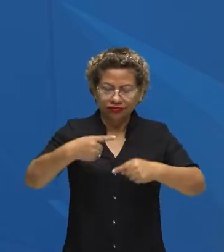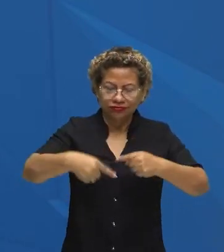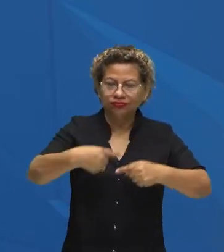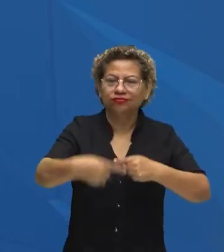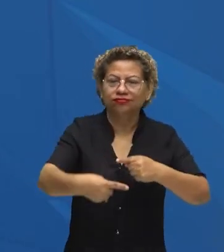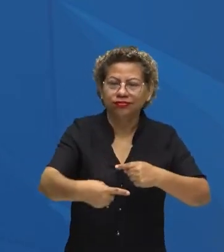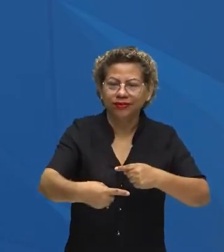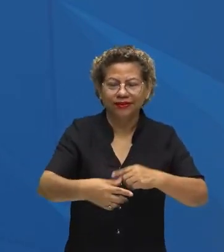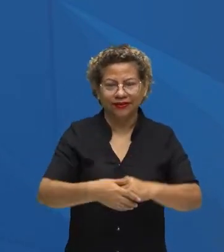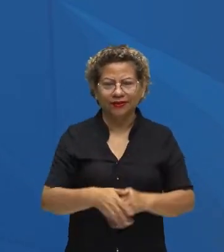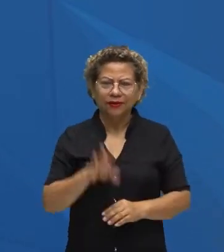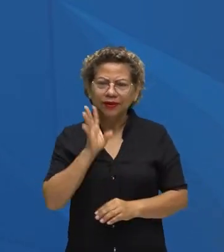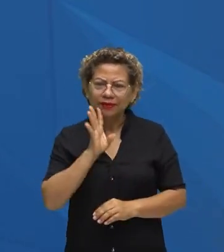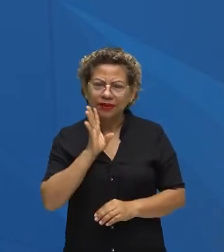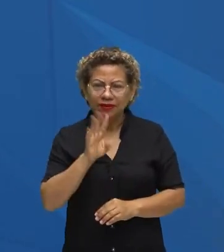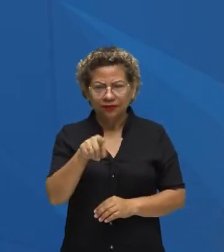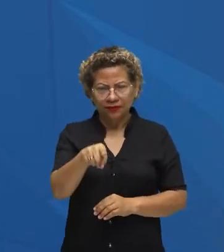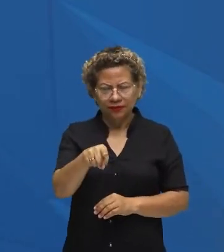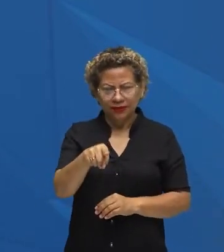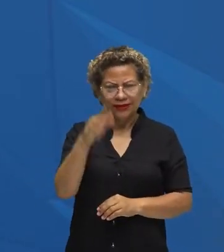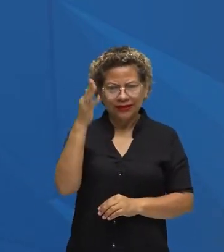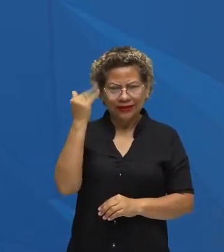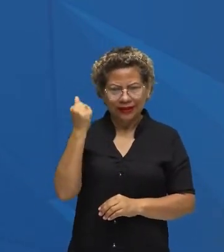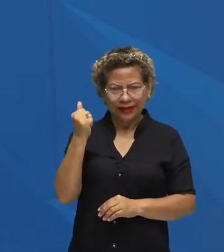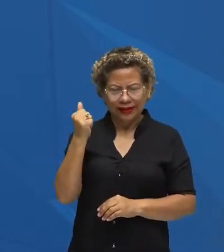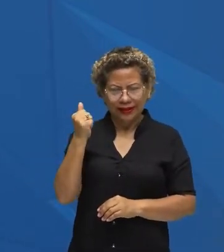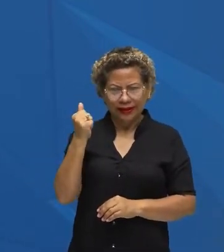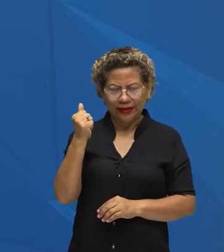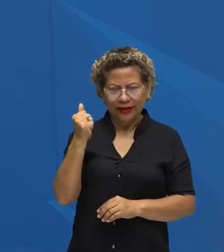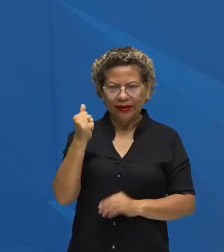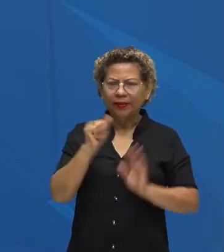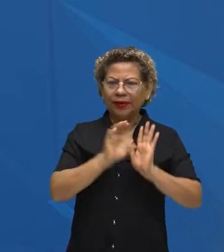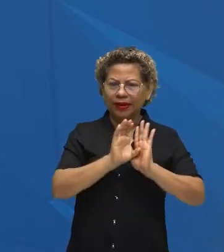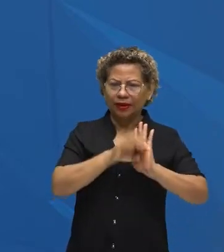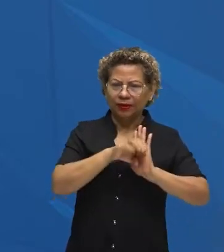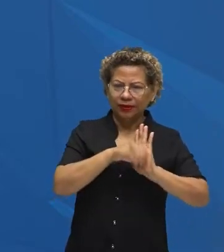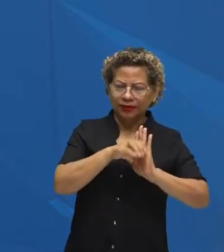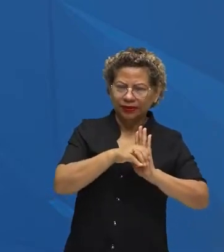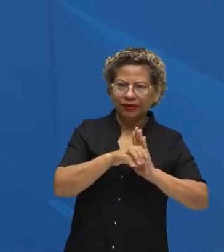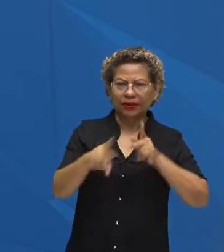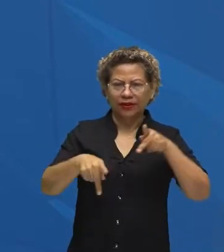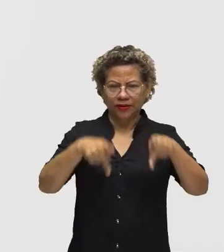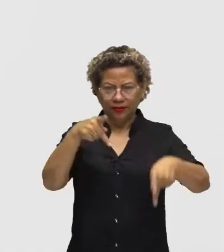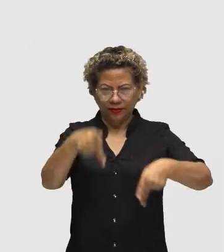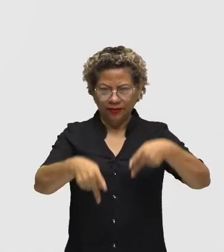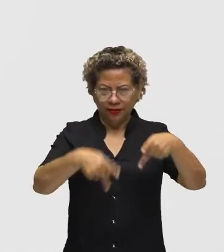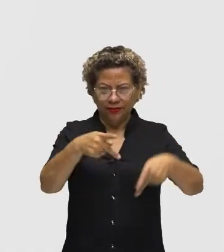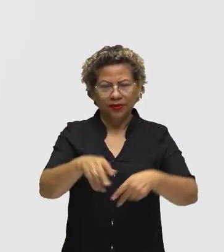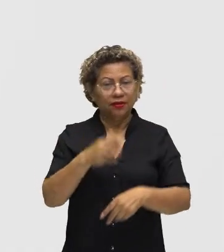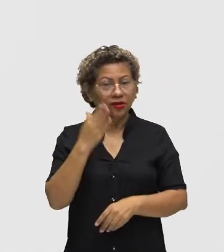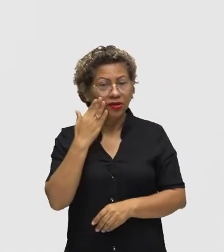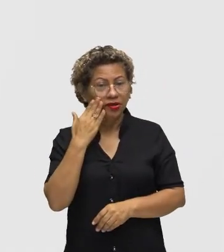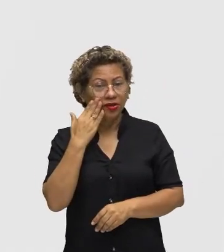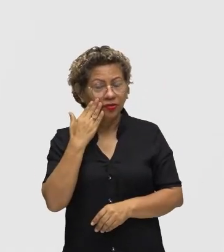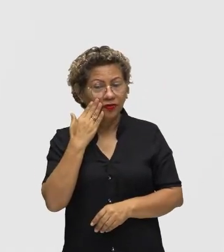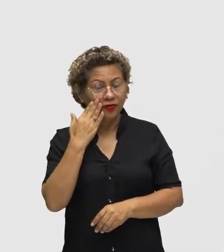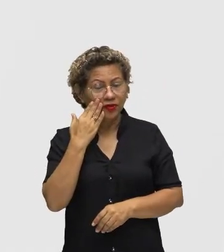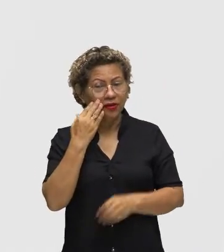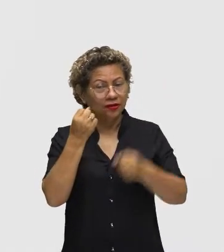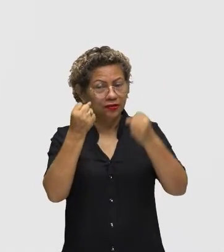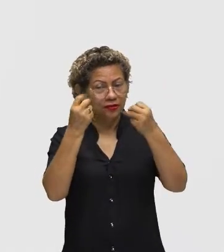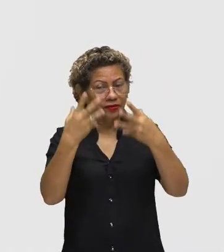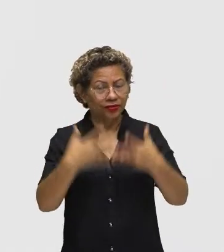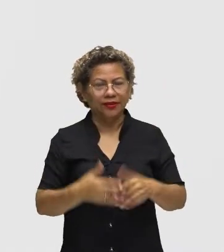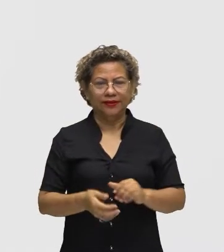mais legal? Você sabe o conceito de ditado popular? Então, olha aí na nossa cartela que eu vou ler para